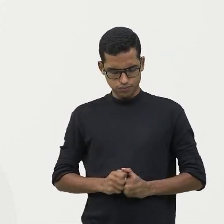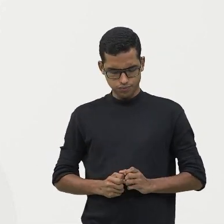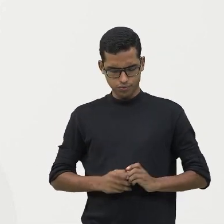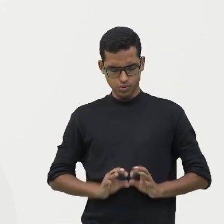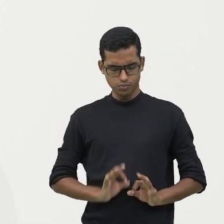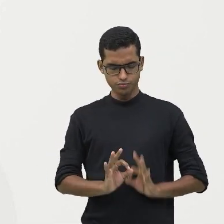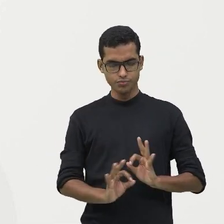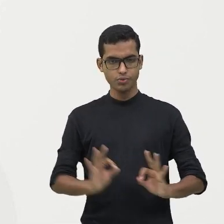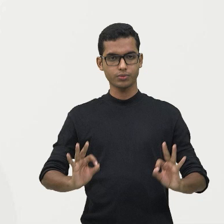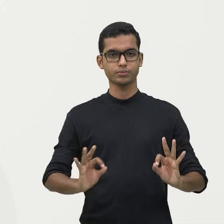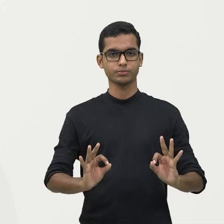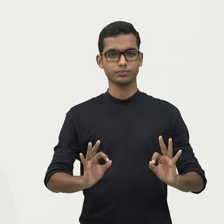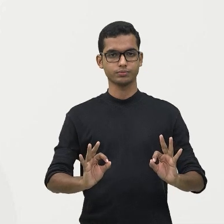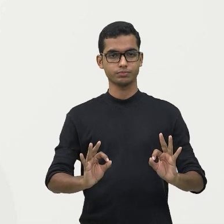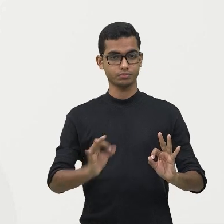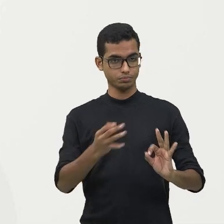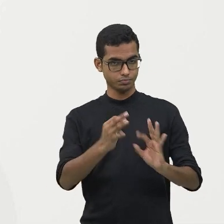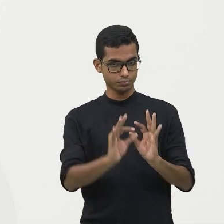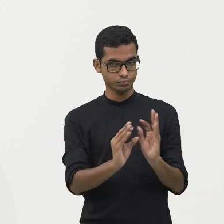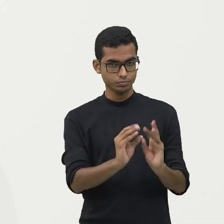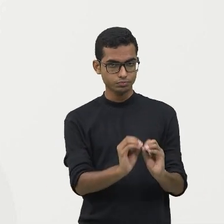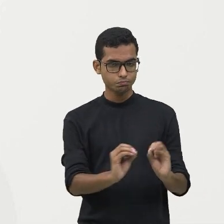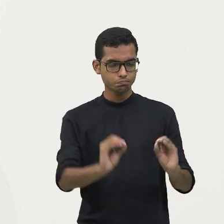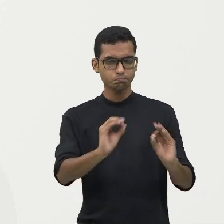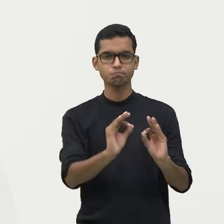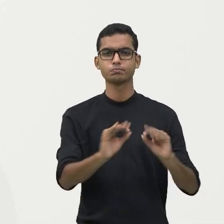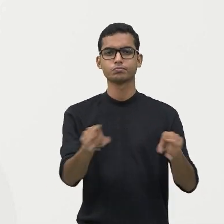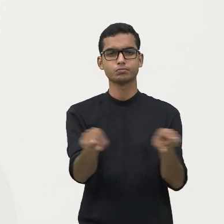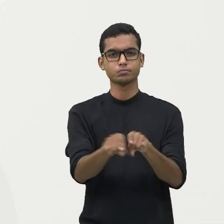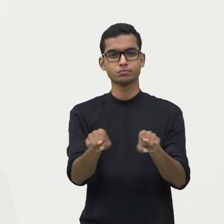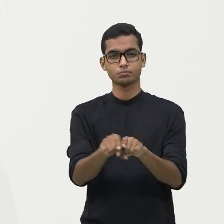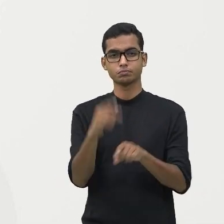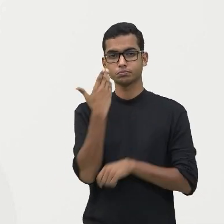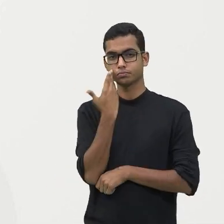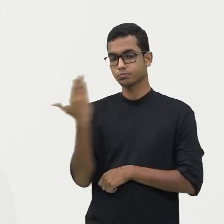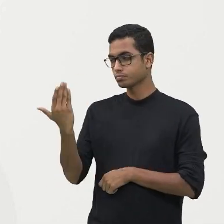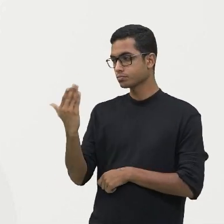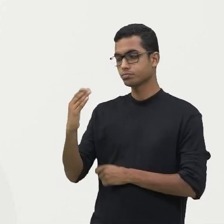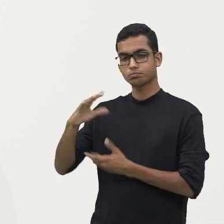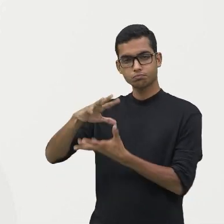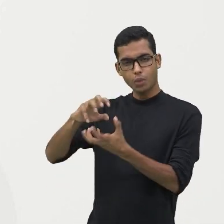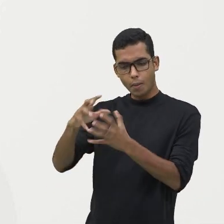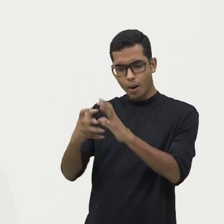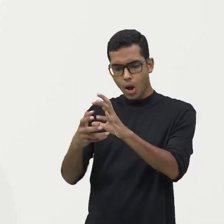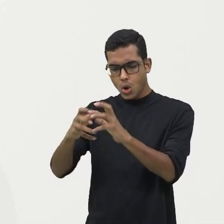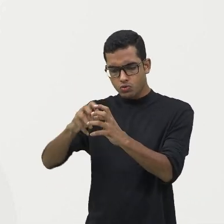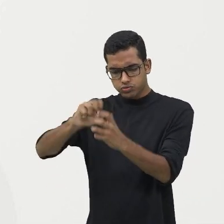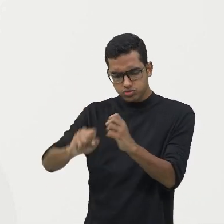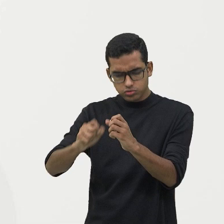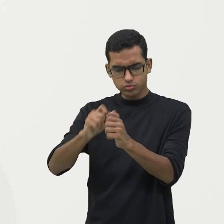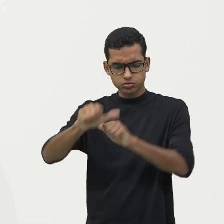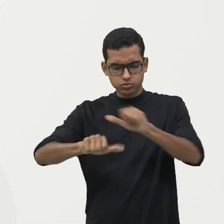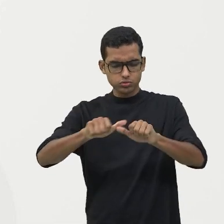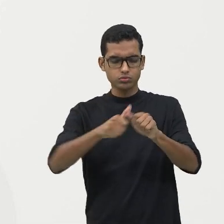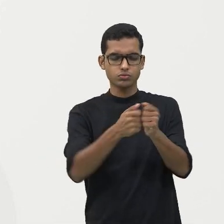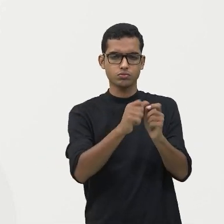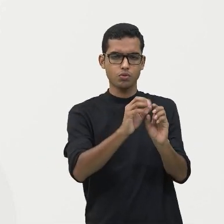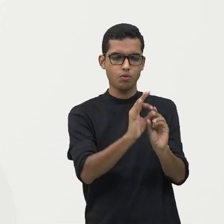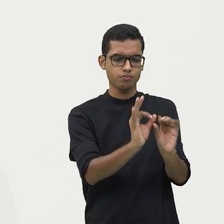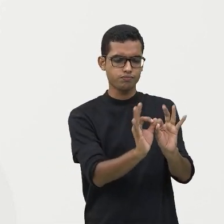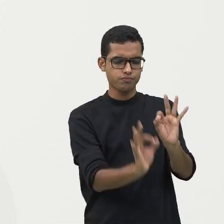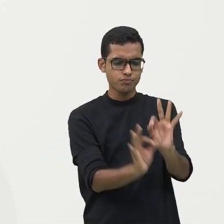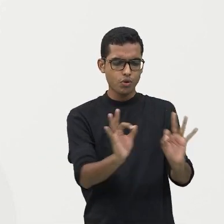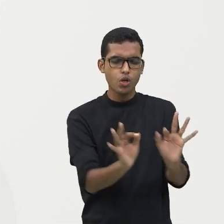É a quebra de moléculas orgânicas complexas para transformá-las em